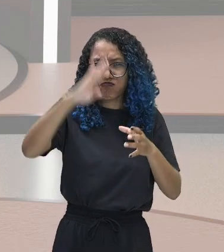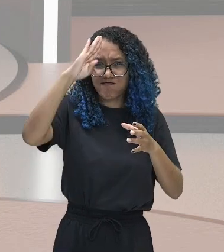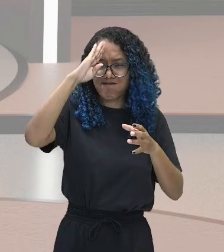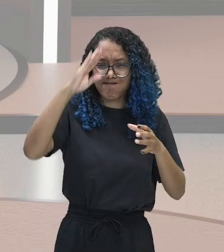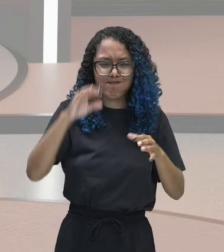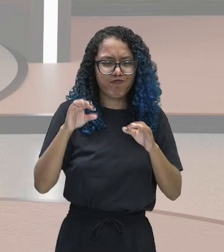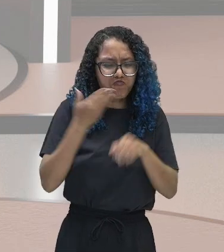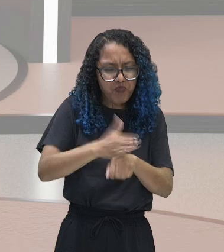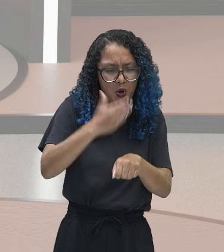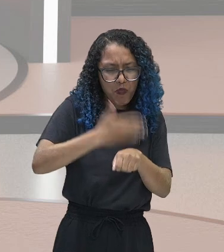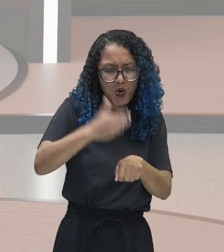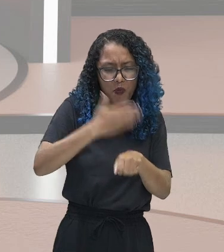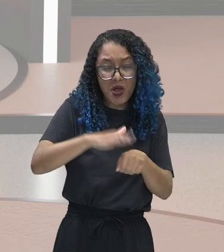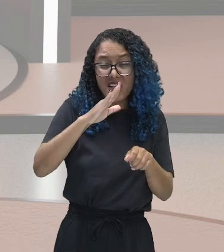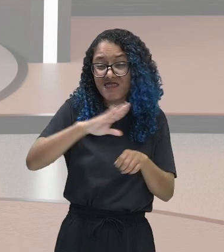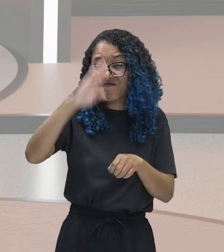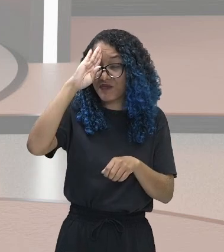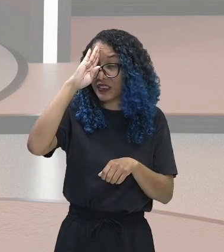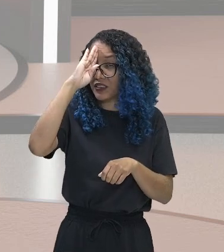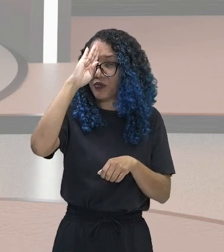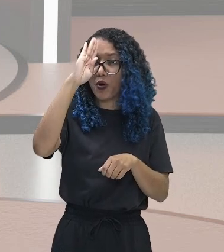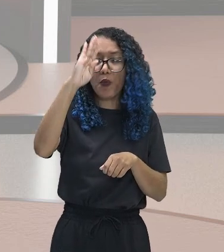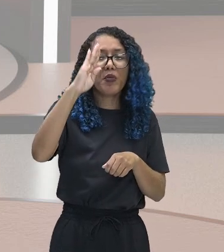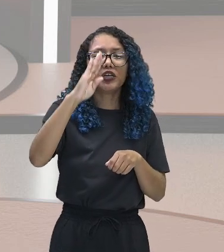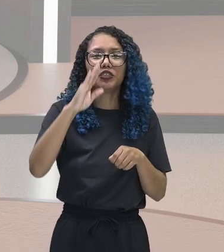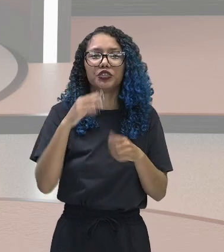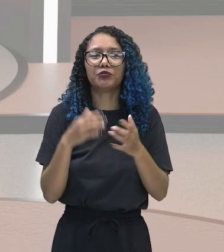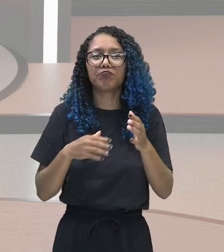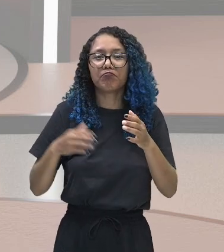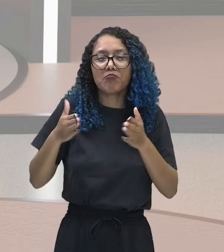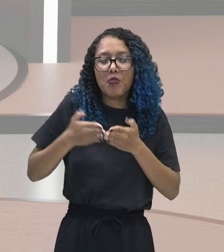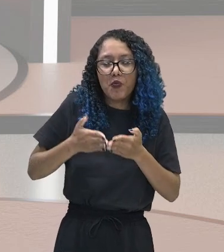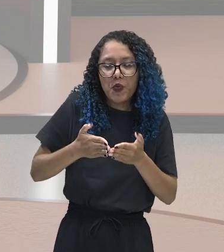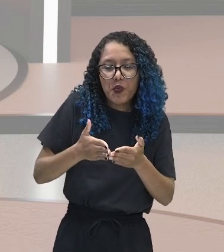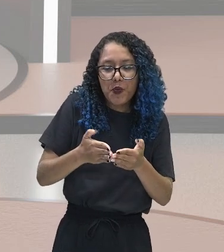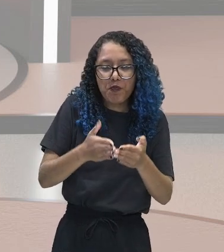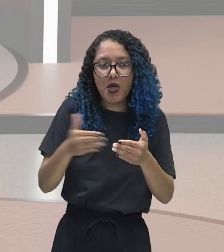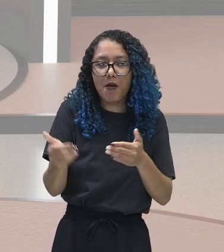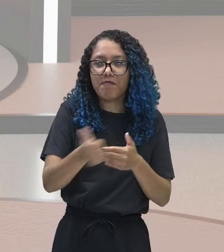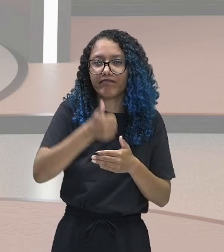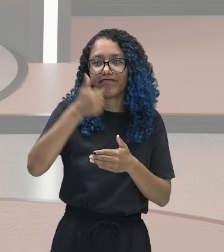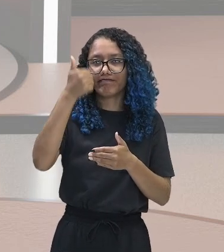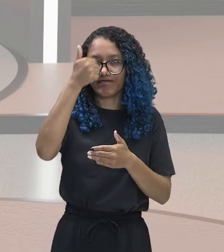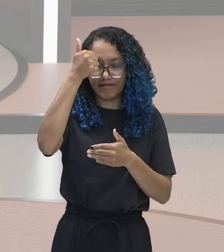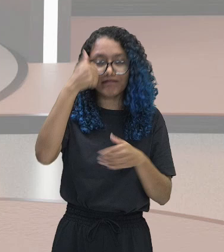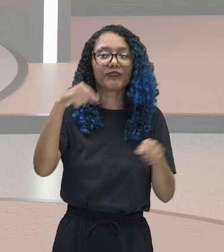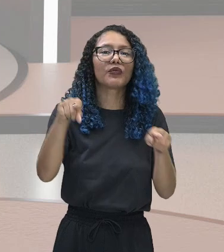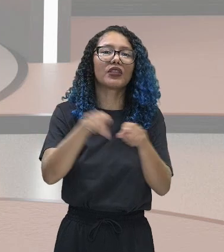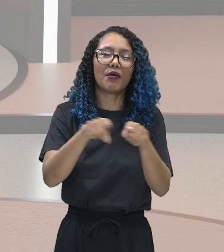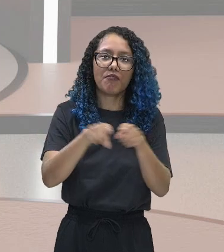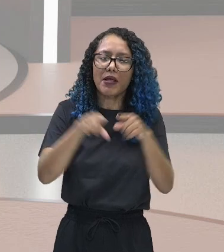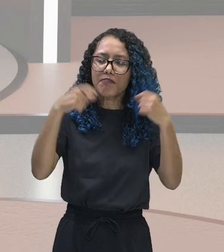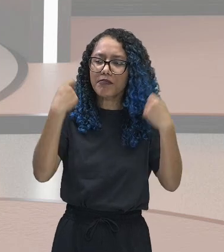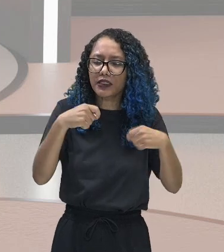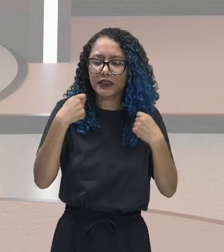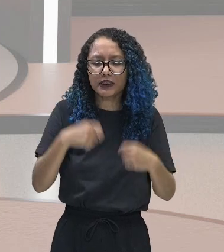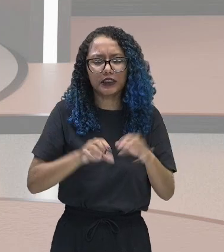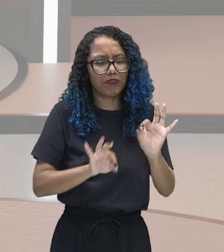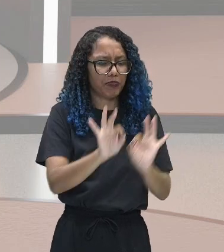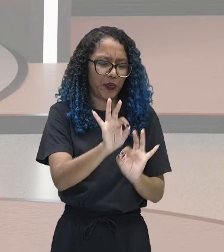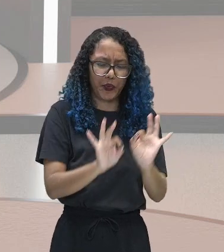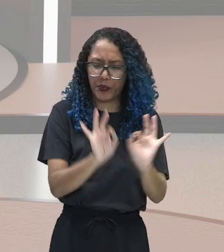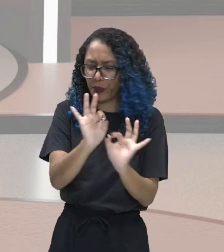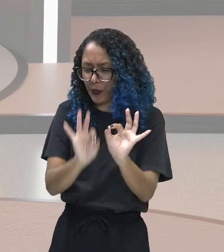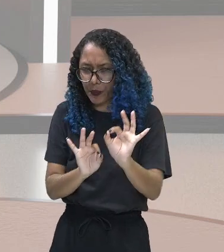principalmente, nós vamos, então, melhorar também o quê? Os nossos navios, tá? E uma coisa que é importante para a